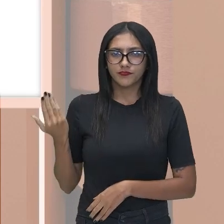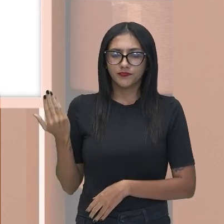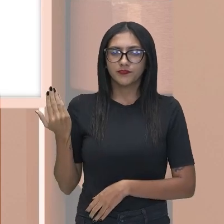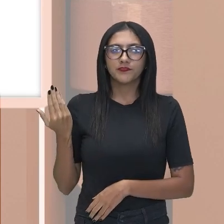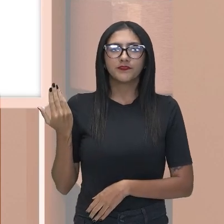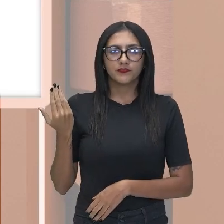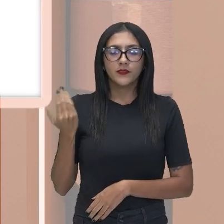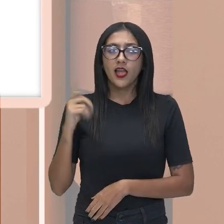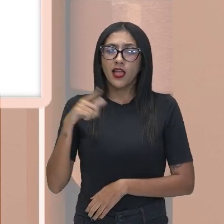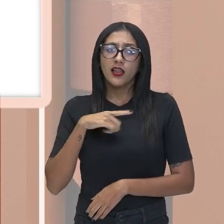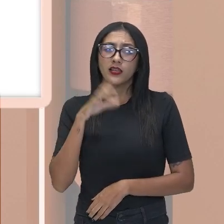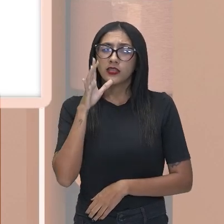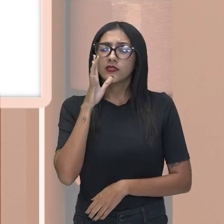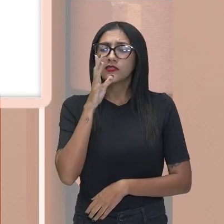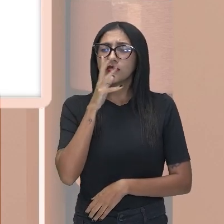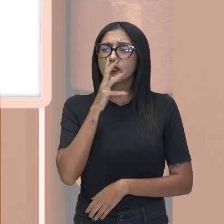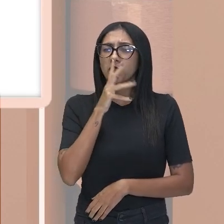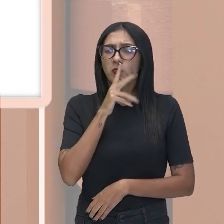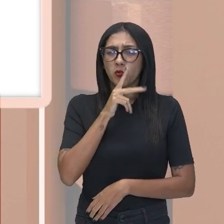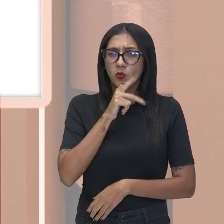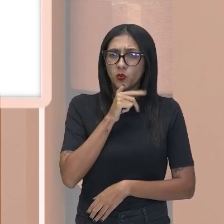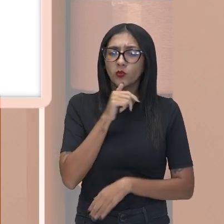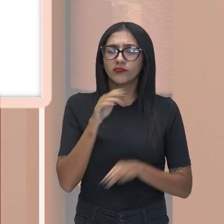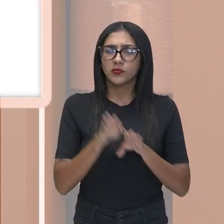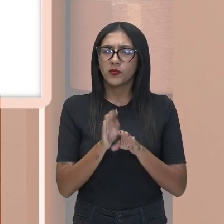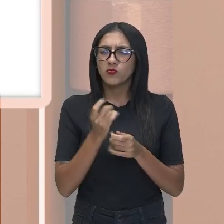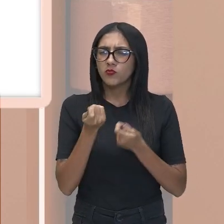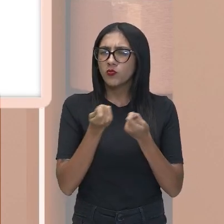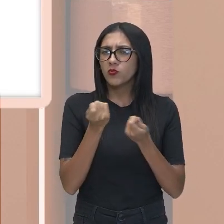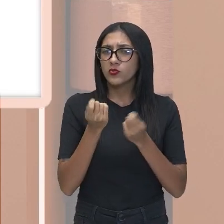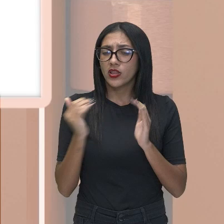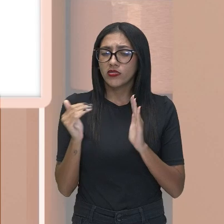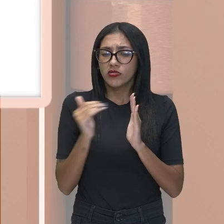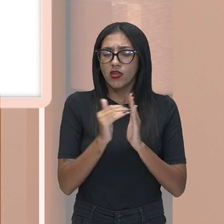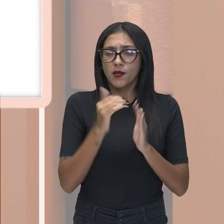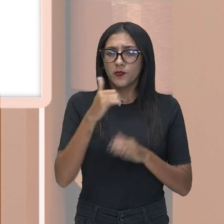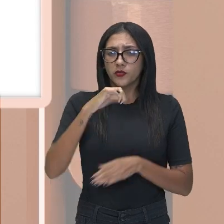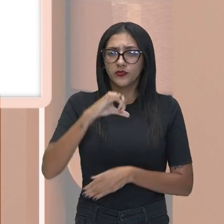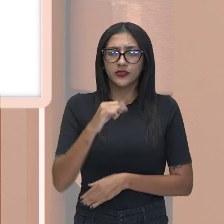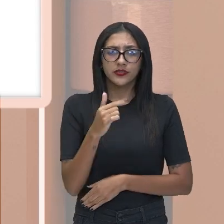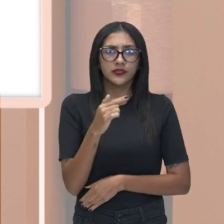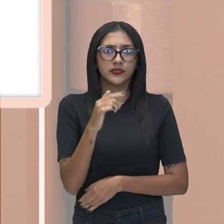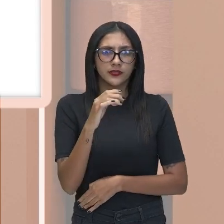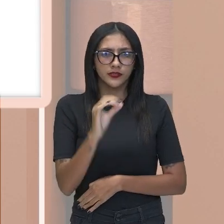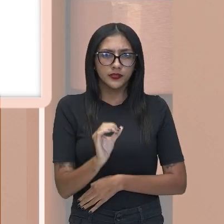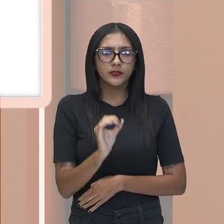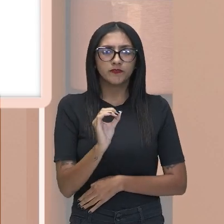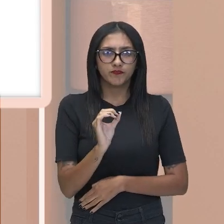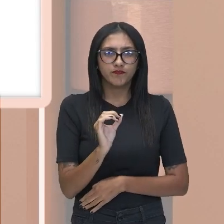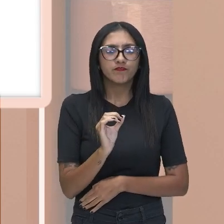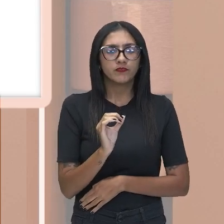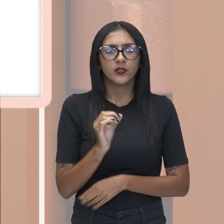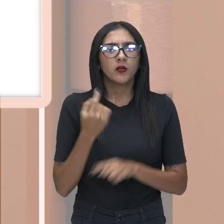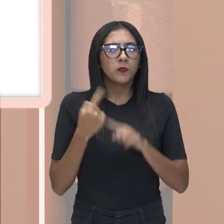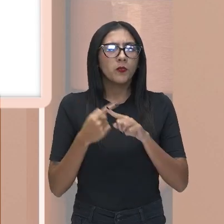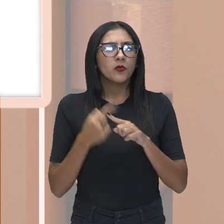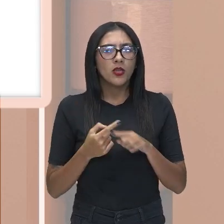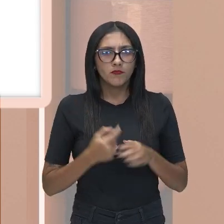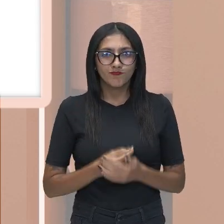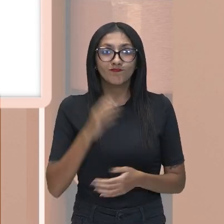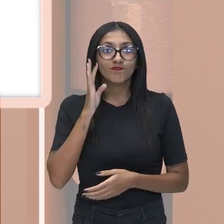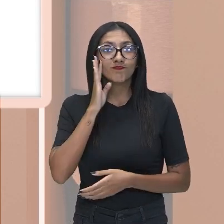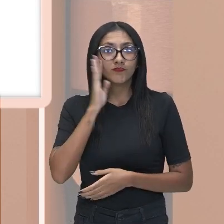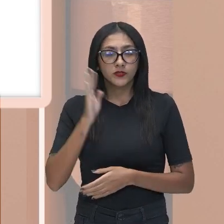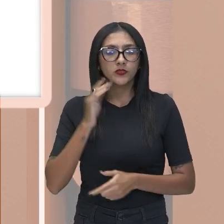foi lenta, ela foi restrita até 1970. Em grande parte devido ao quê? A predominância